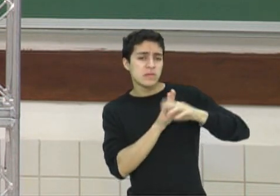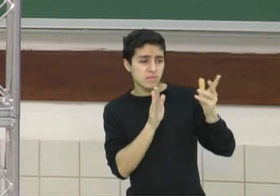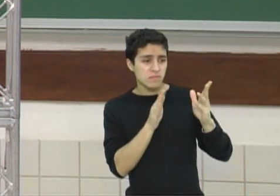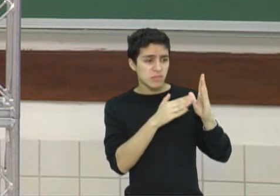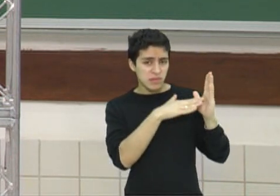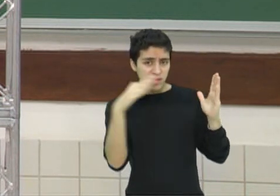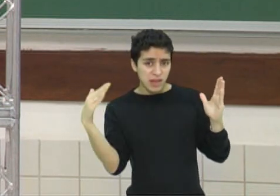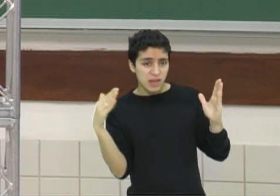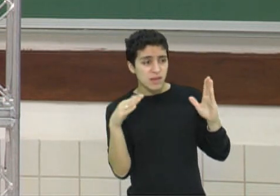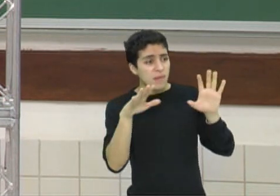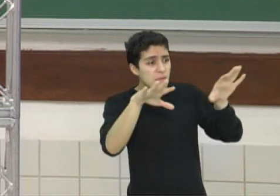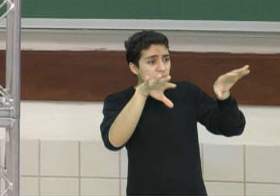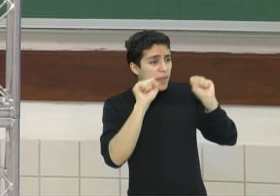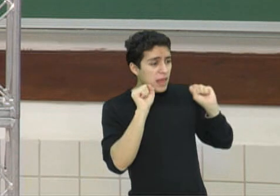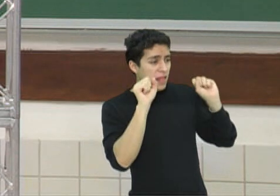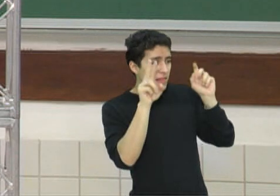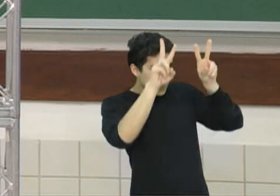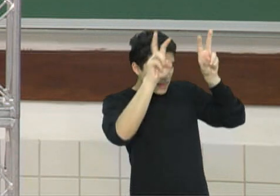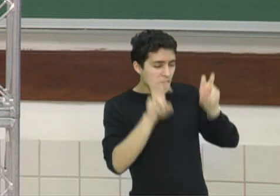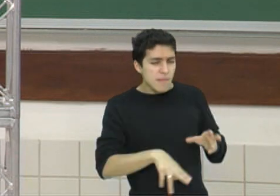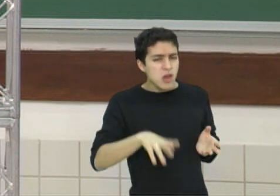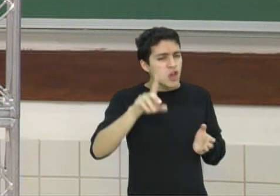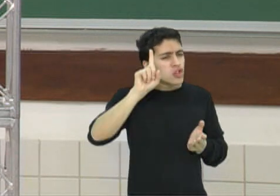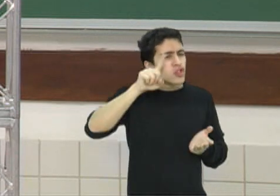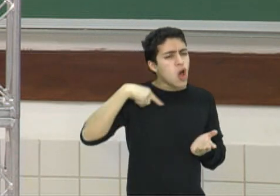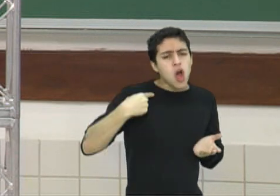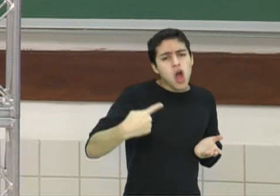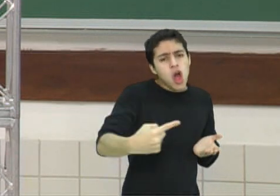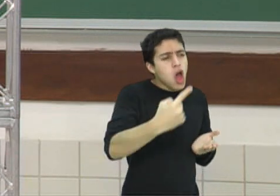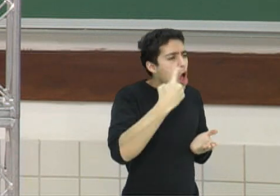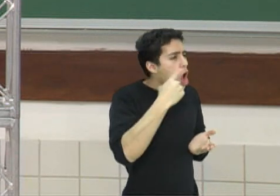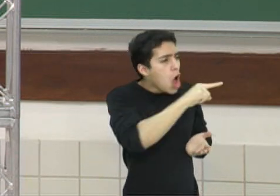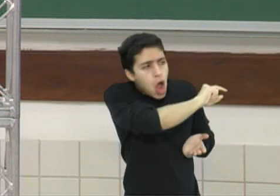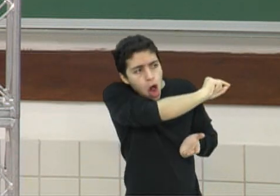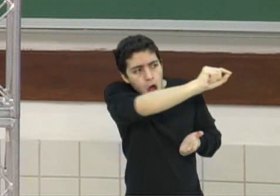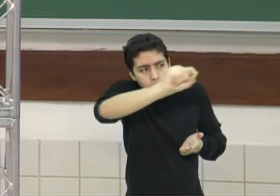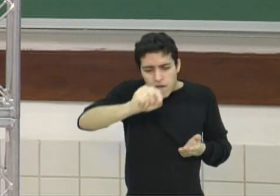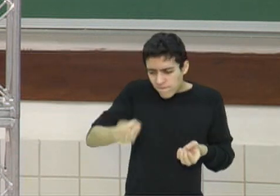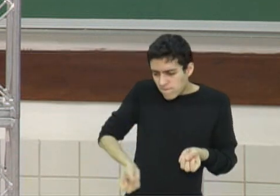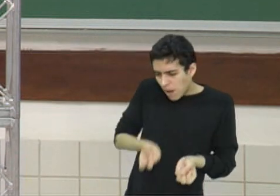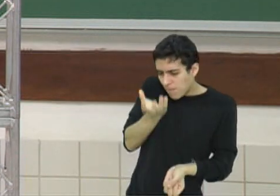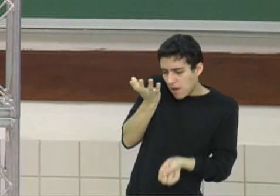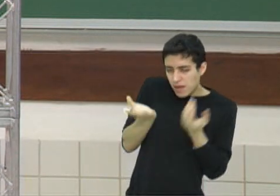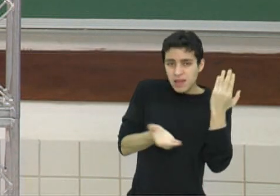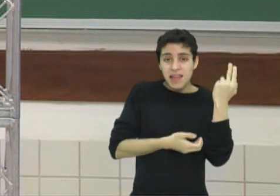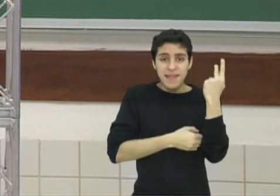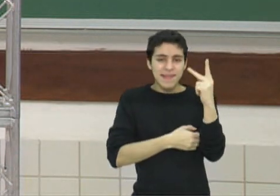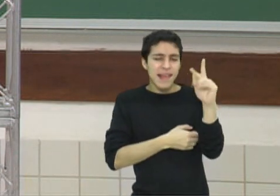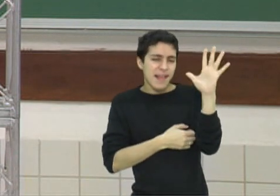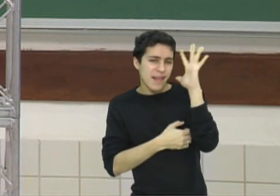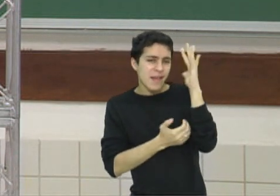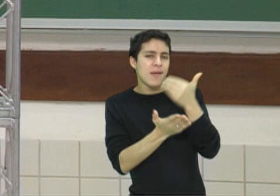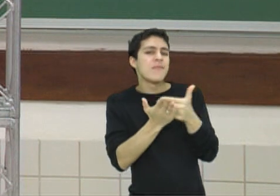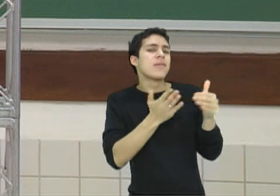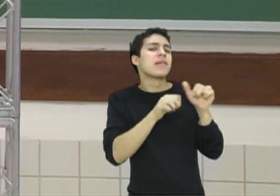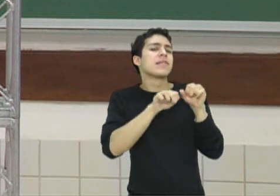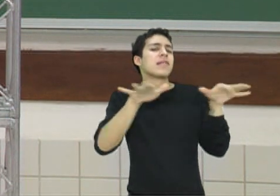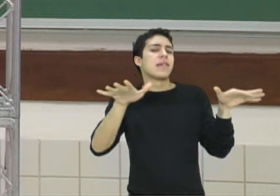nós temos no nosso cotidiano? Aquilo que a gente vivencia todo dia. Essa era a ideia dele. E essa ideia começa a se alastrar.